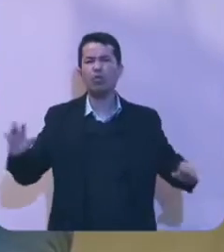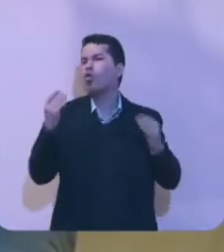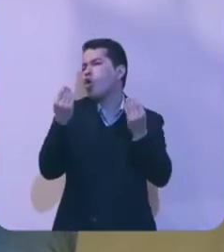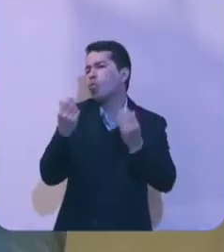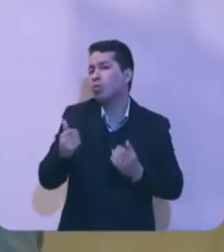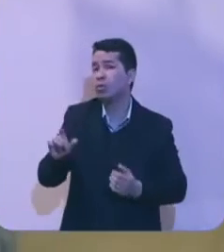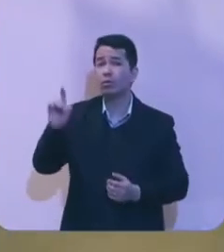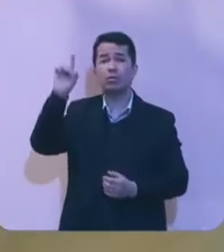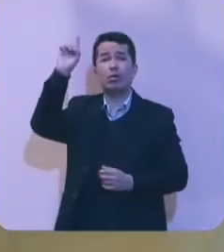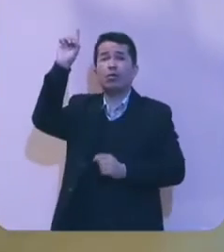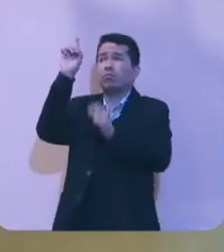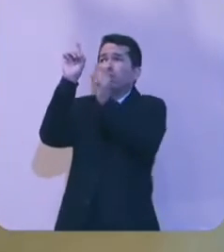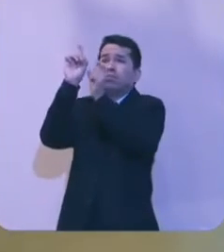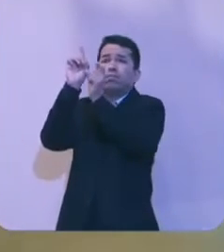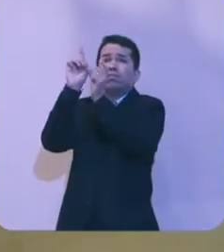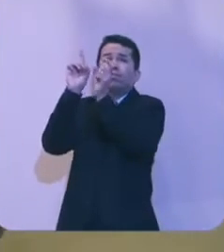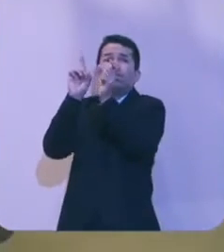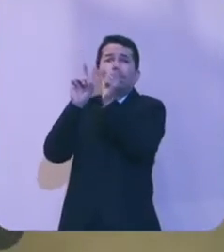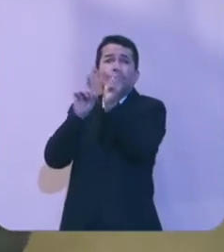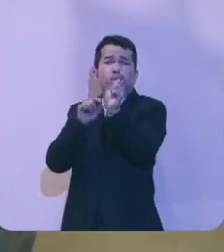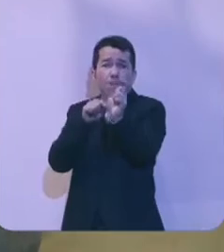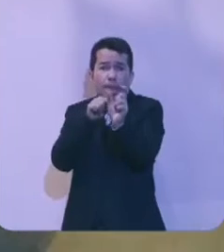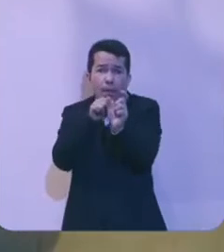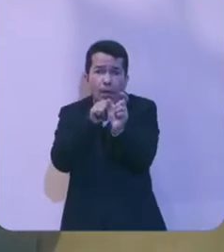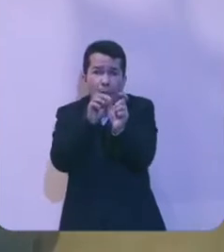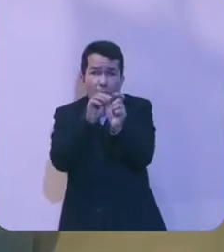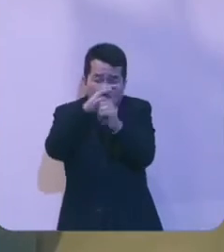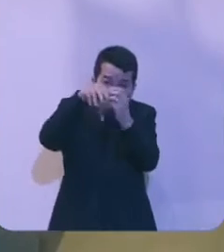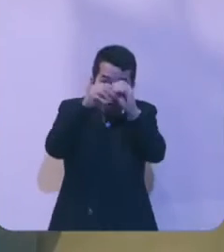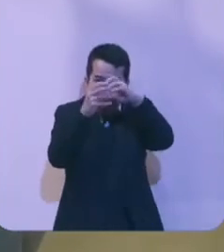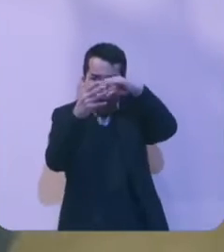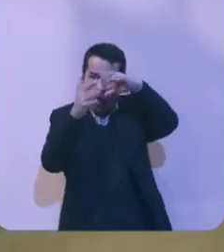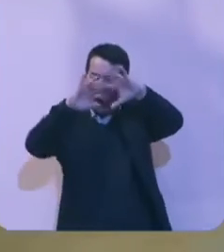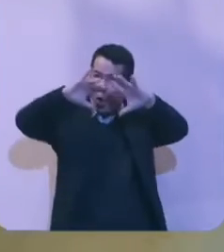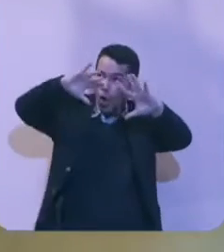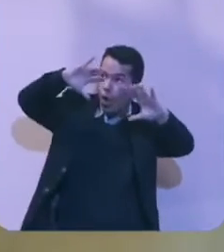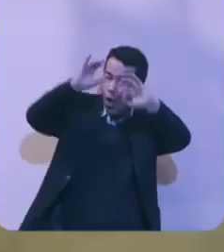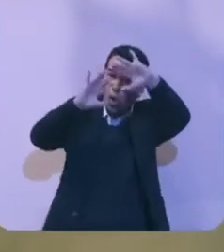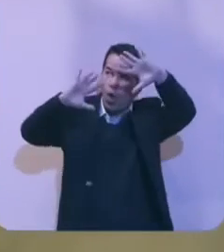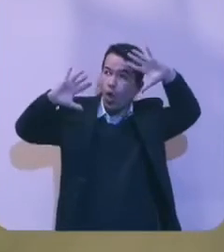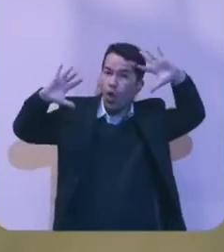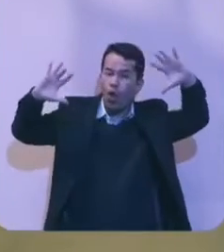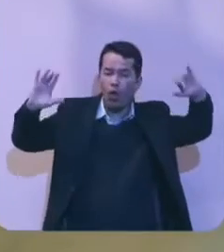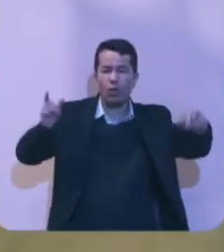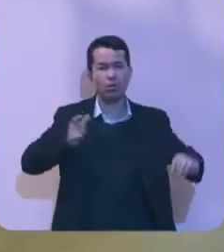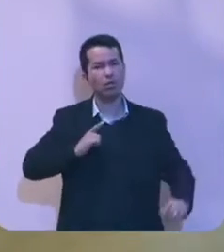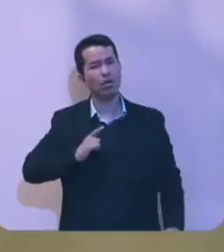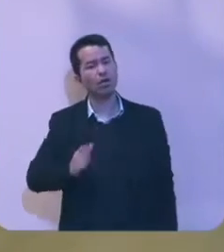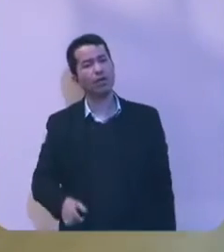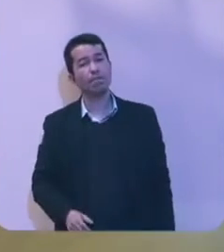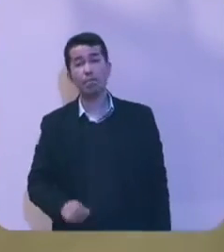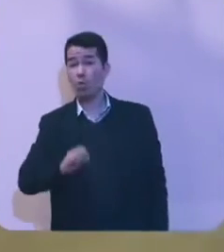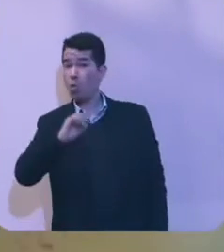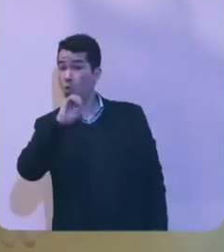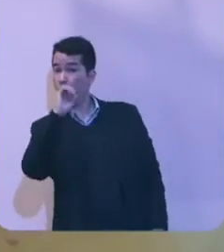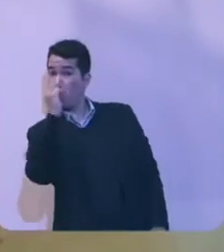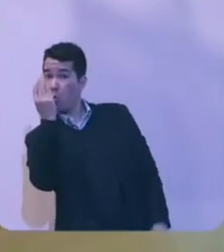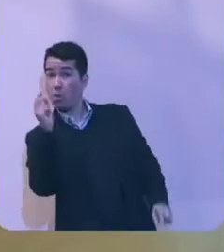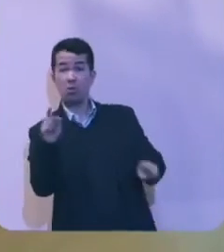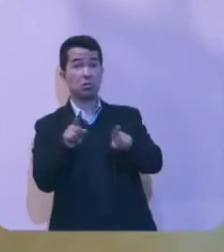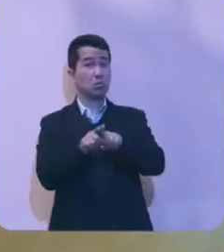Deus. Quando a gente olha para o mundo microscópico, não é? A gente vai descendo,